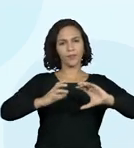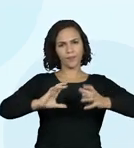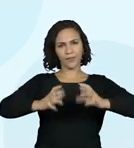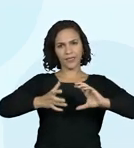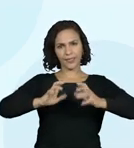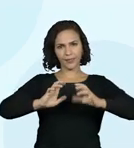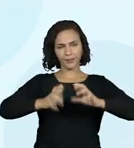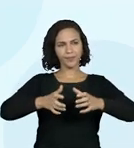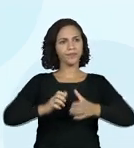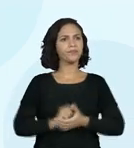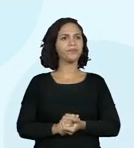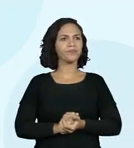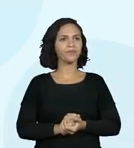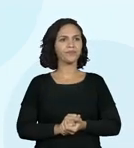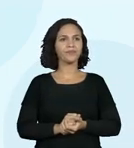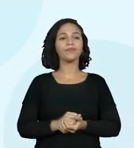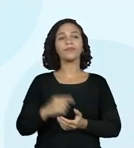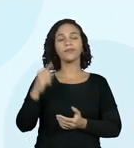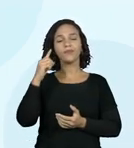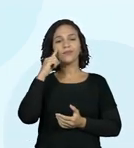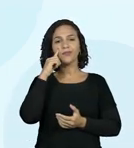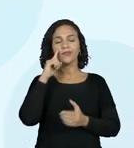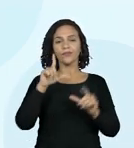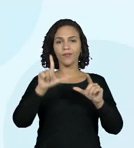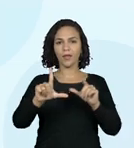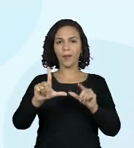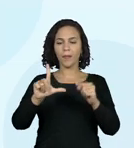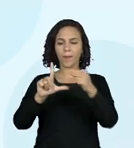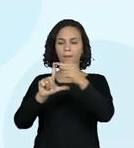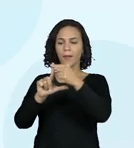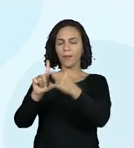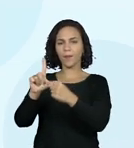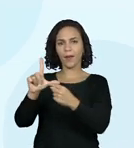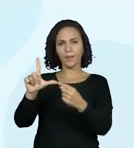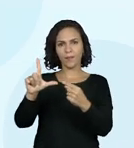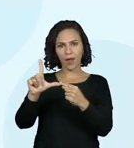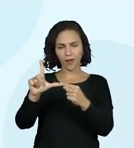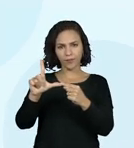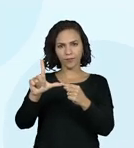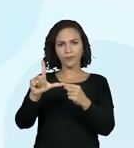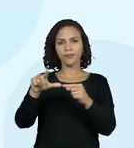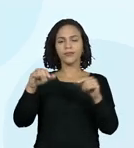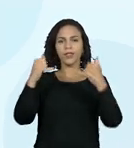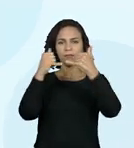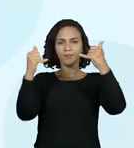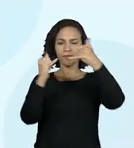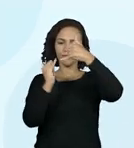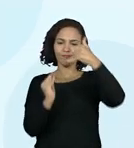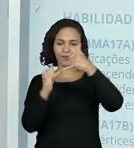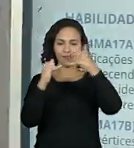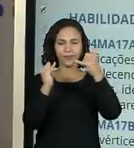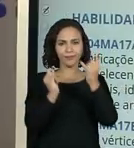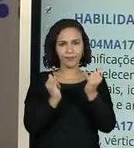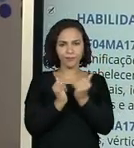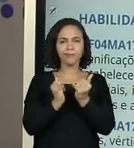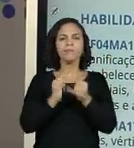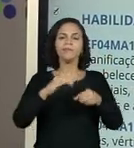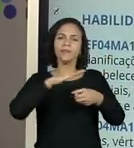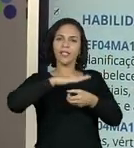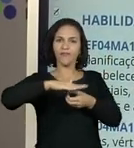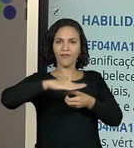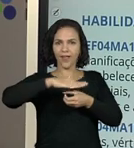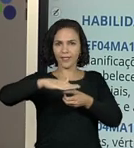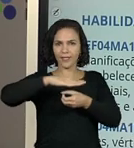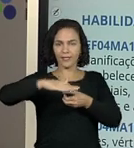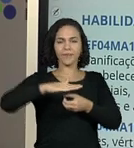faces, vértices e arestas, no caso dos prismas e das pirâmides. Vamos lá, turma,